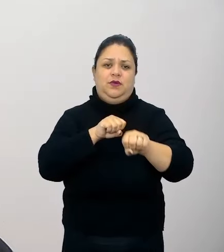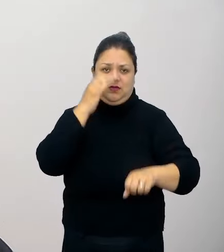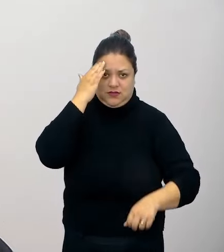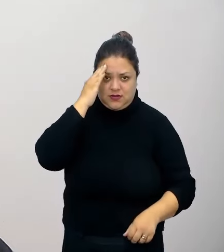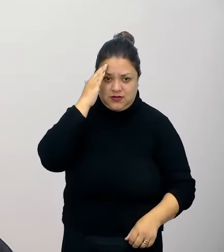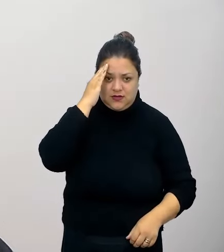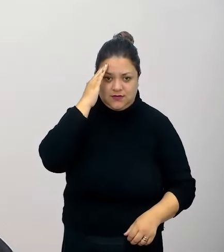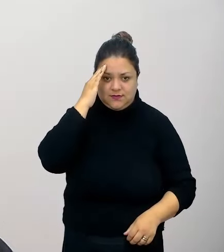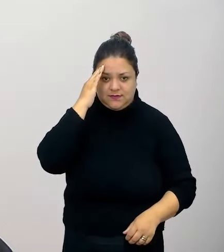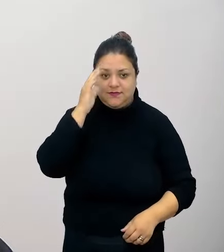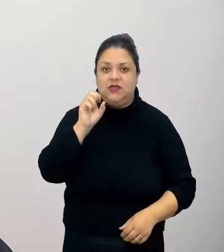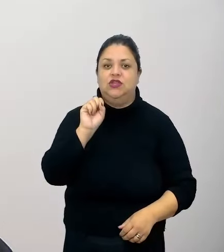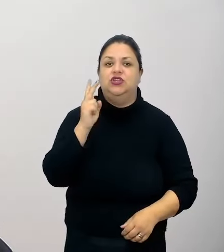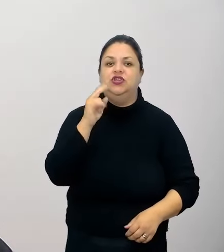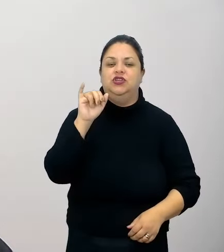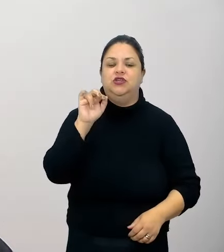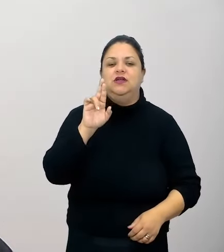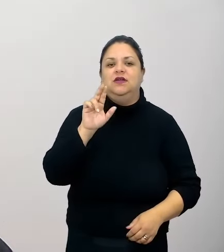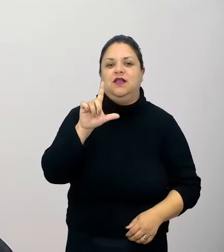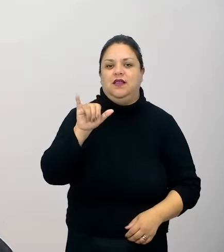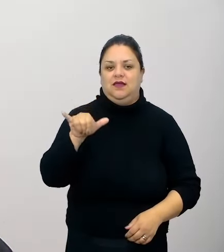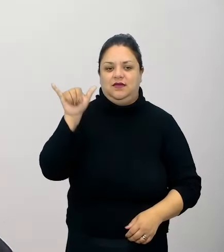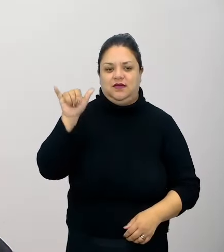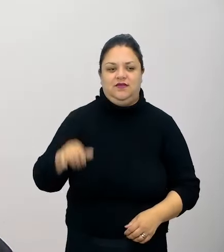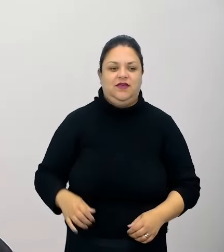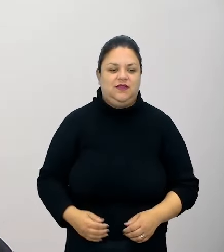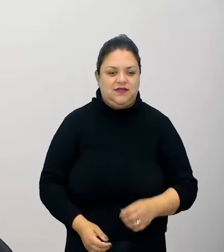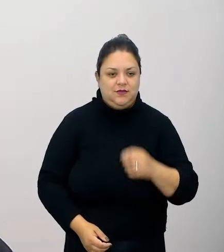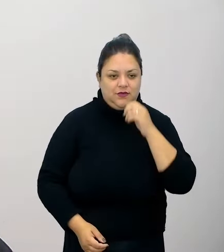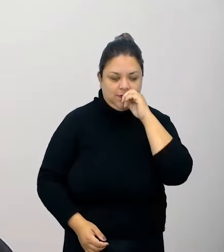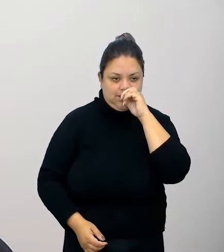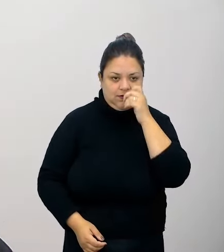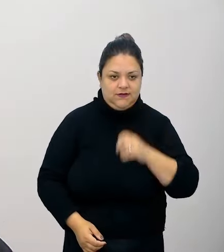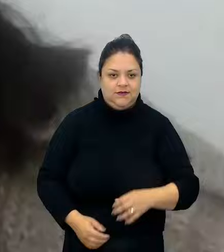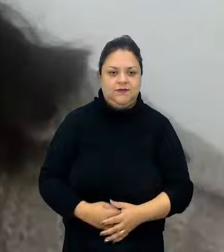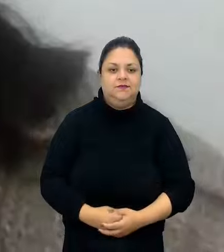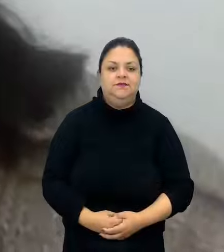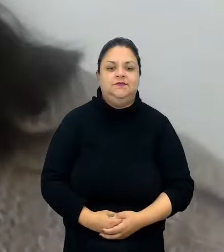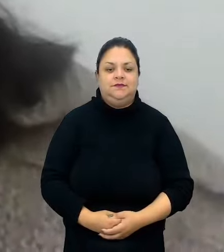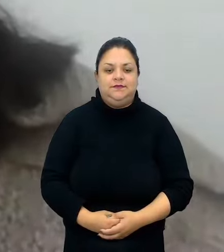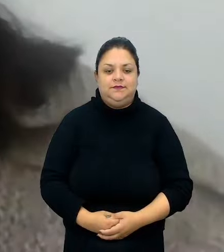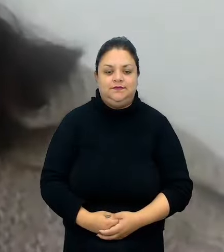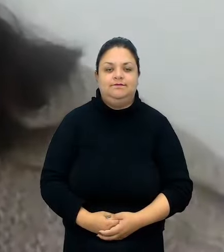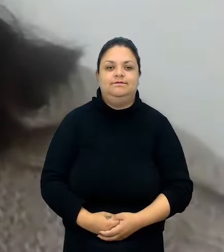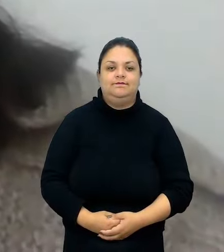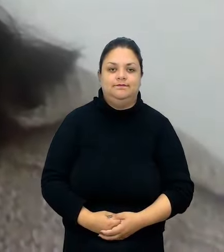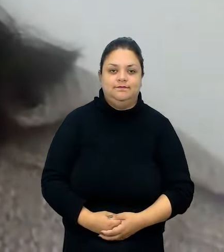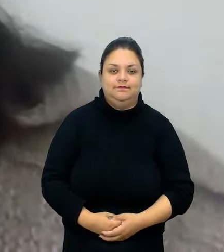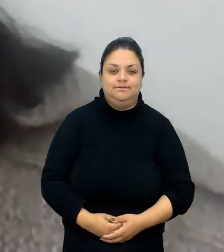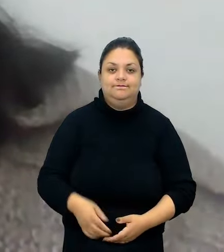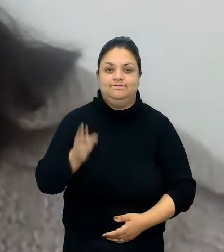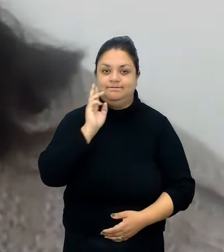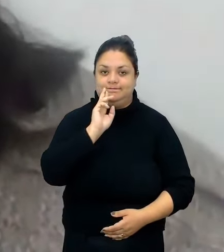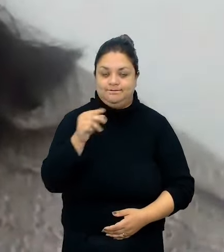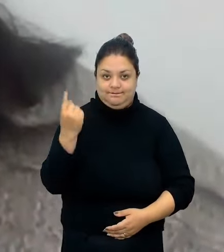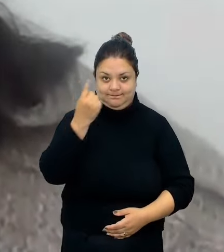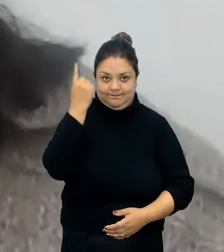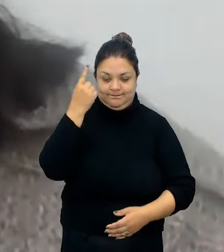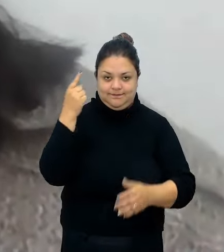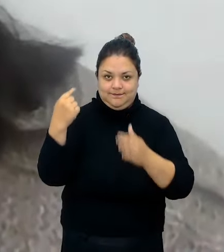aí. Shirley, com você. Eu vou responder a primeira pergunta, né, sobre a